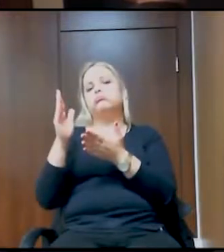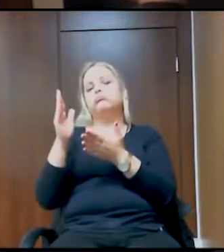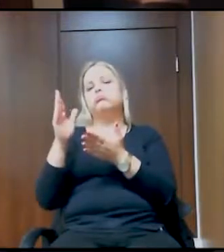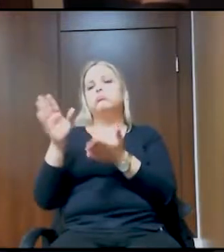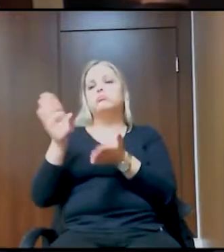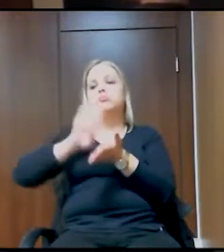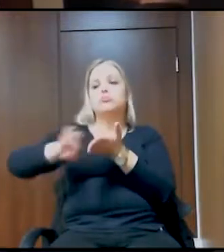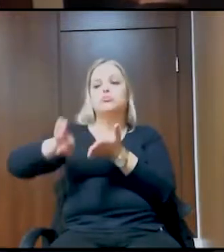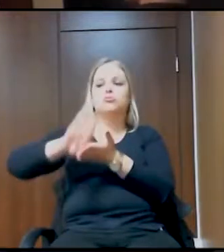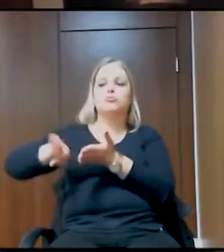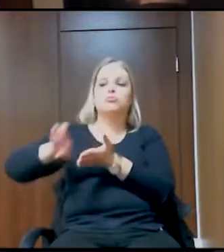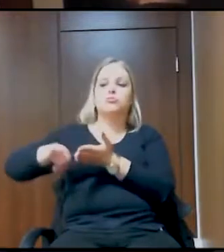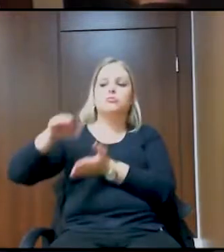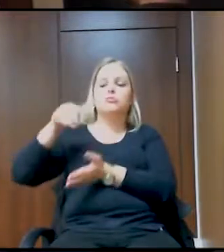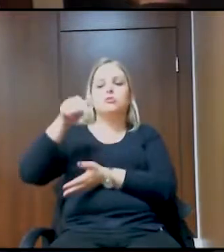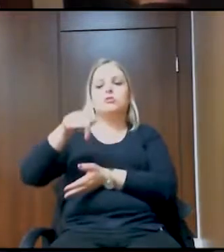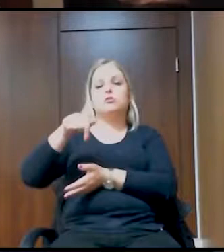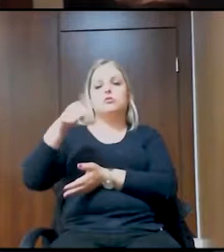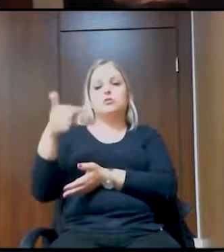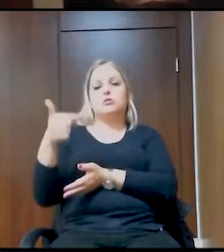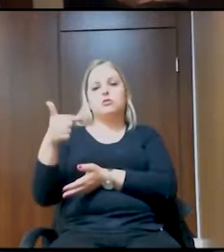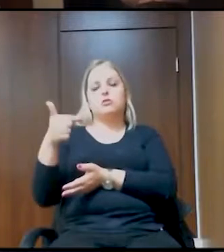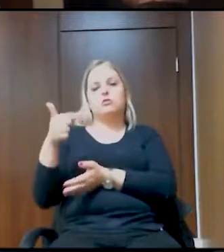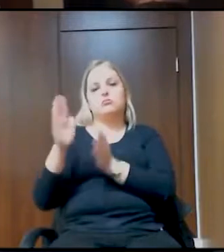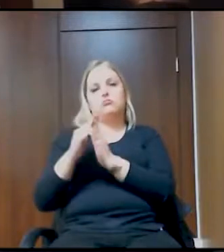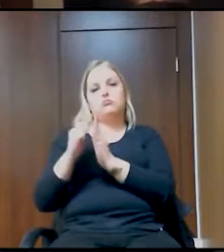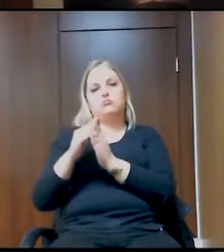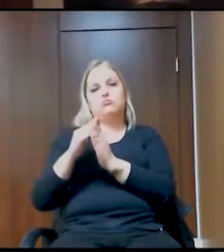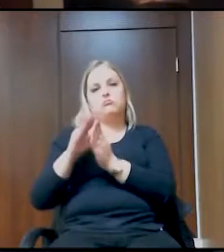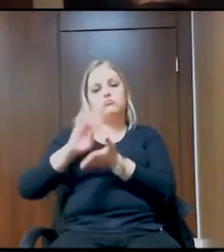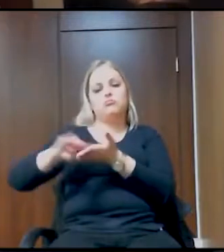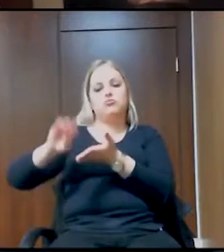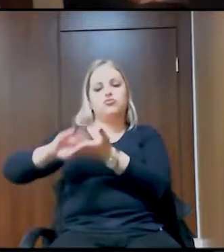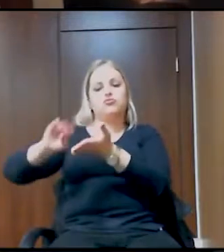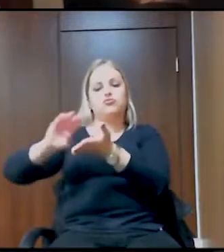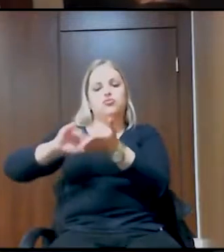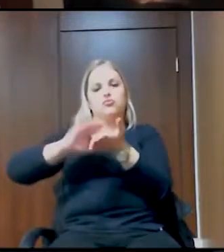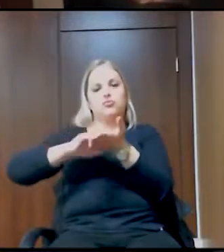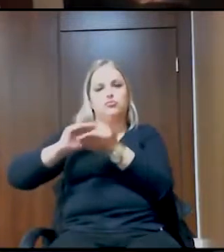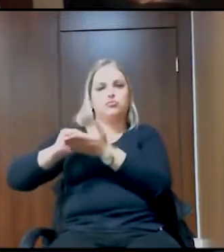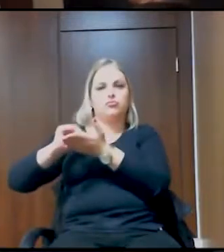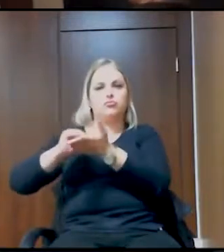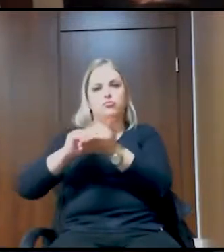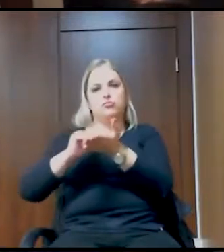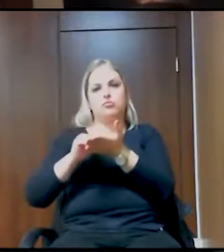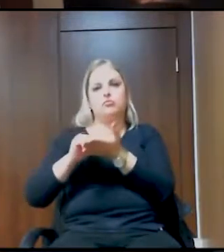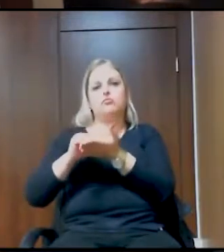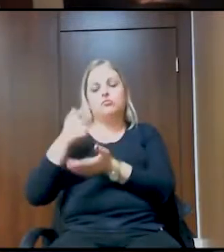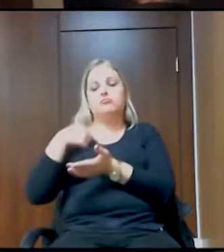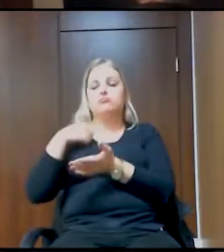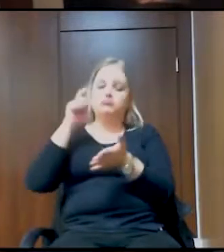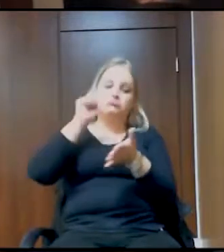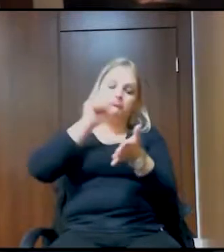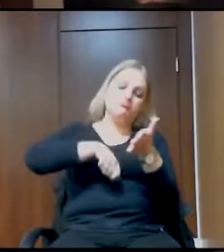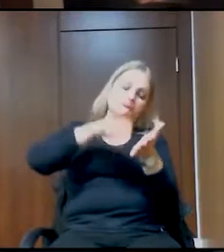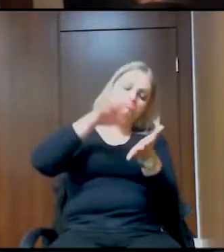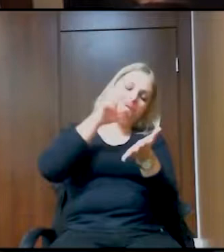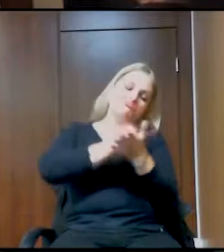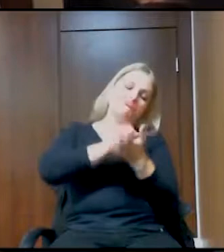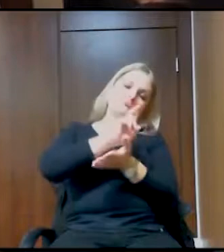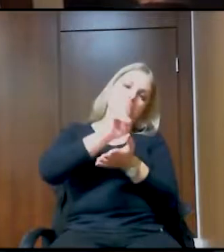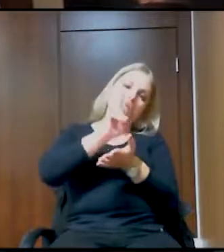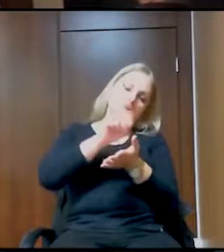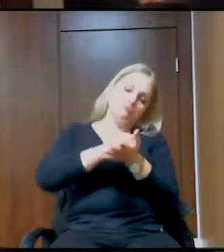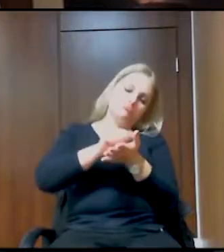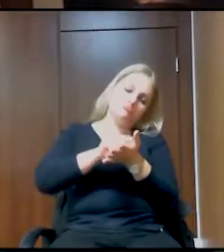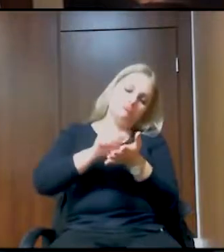tirou 72 unidades nossas. E até o dia aí ele falou: não, eu vou deixar escrito lá, né, para que